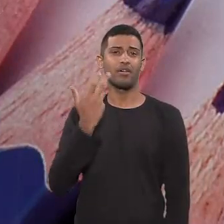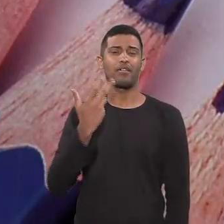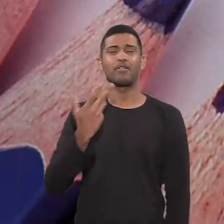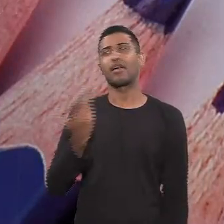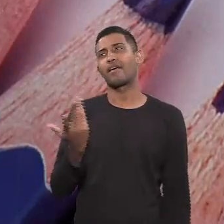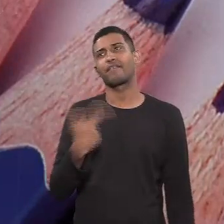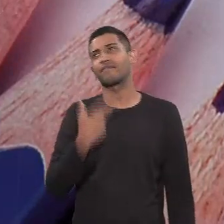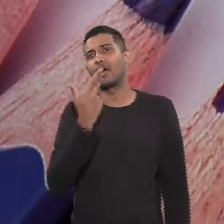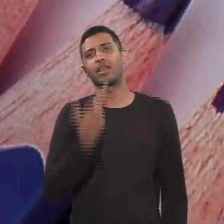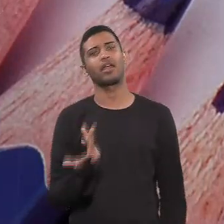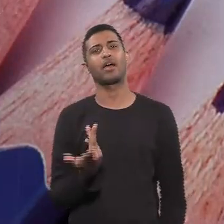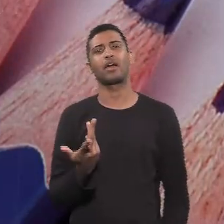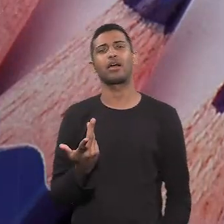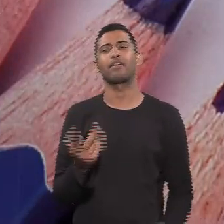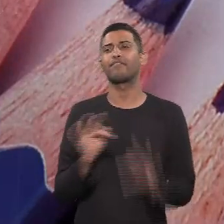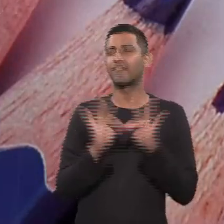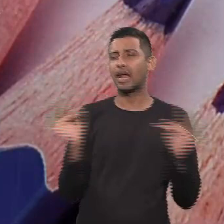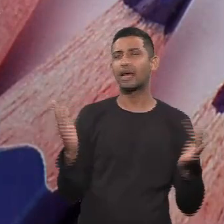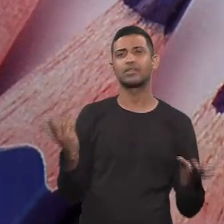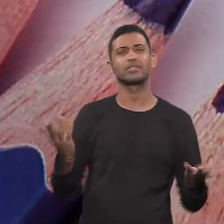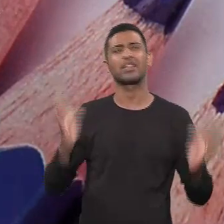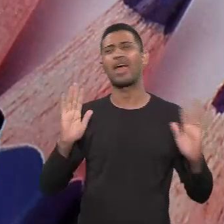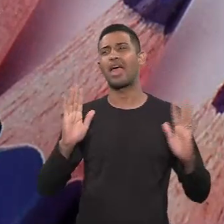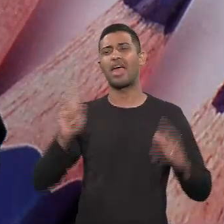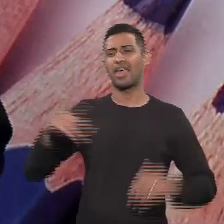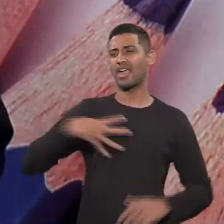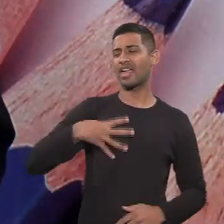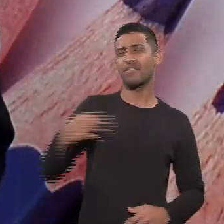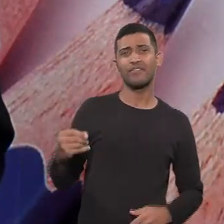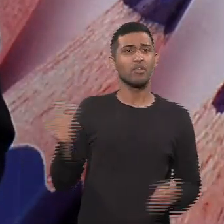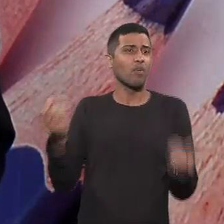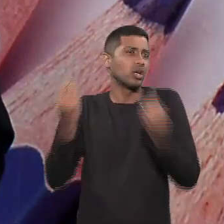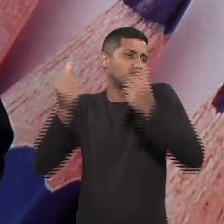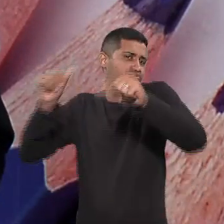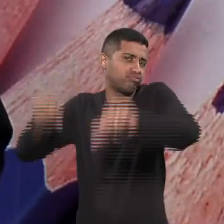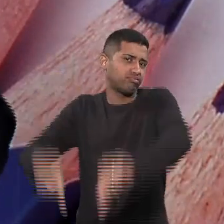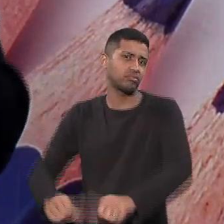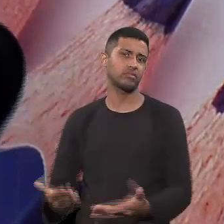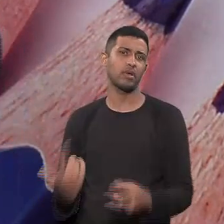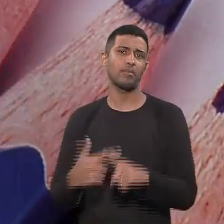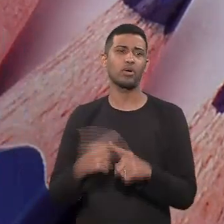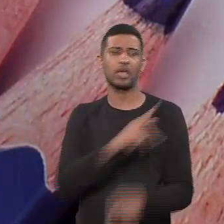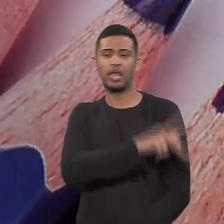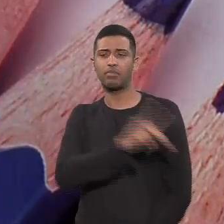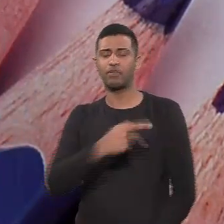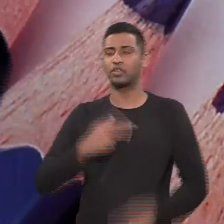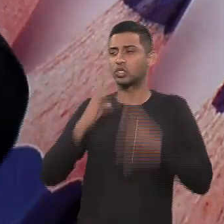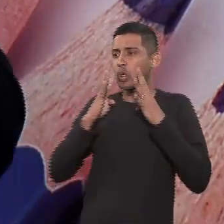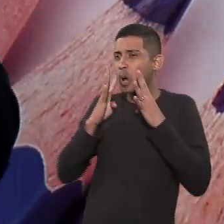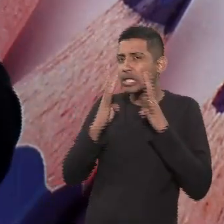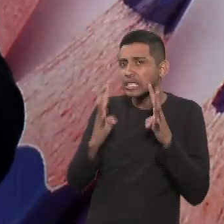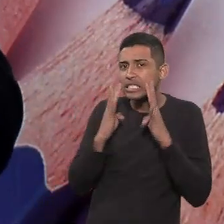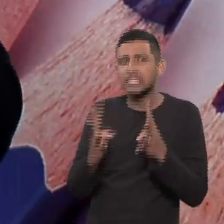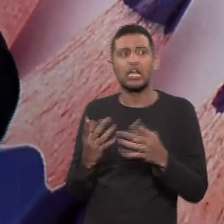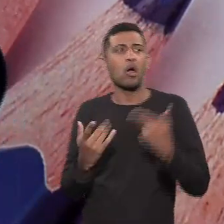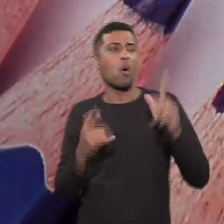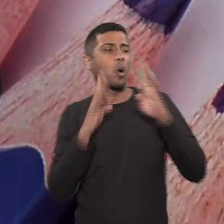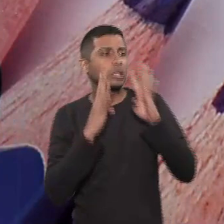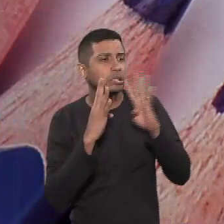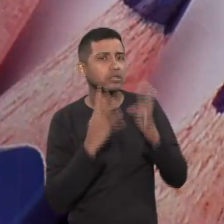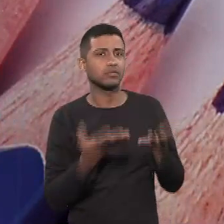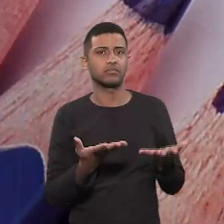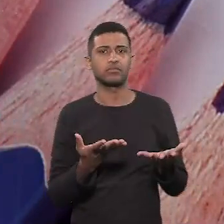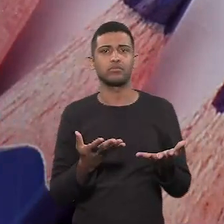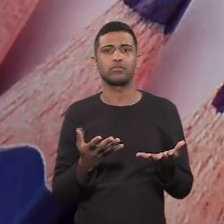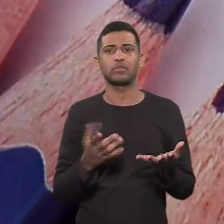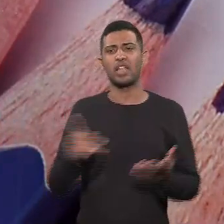infelizmente, ouvir frases do tipo, mas aí meu filho vai sair prejudicado, porque aí o professor vai ter que dar atenção para o outro, ou o